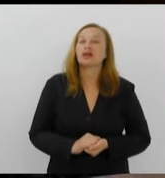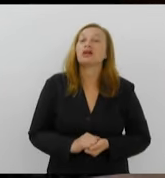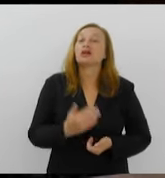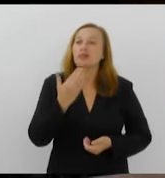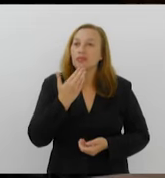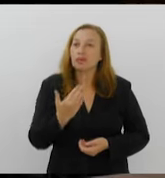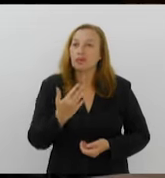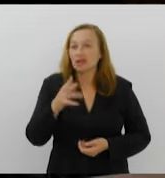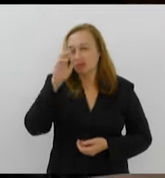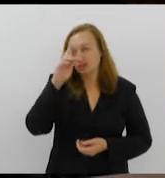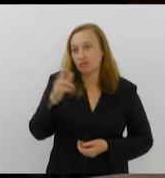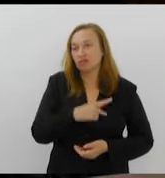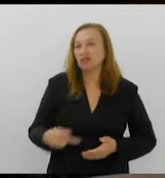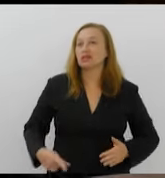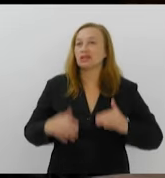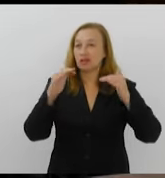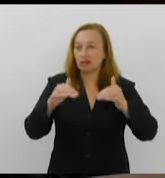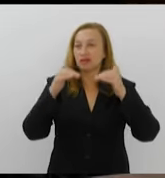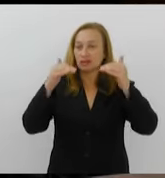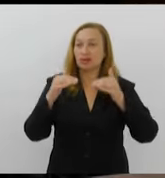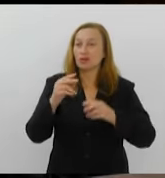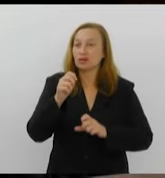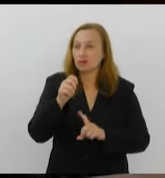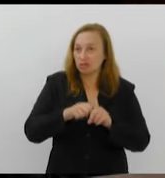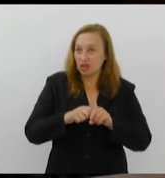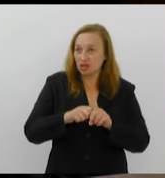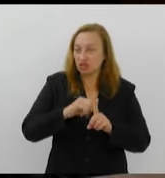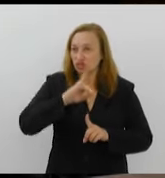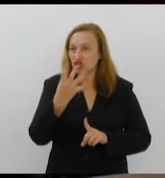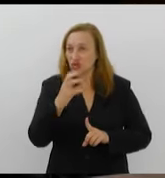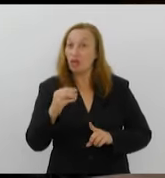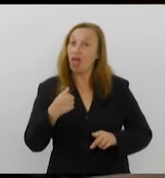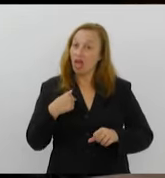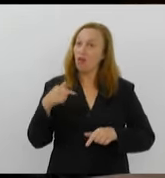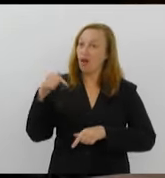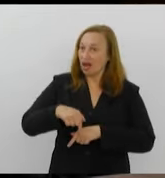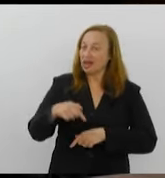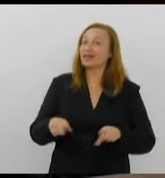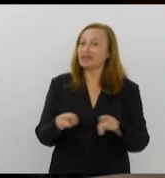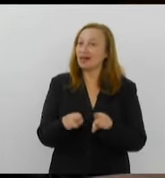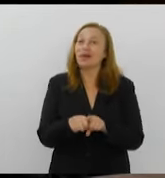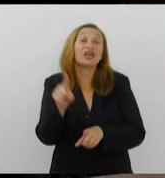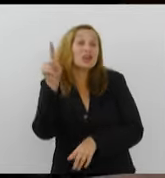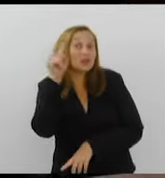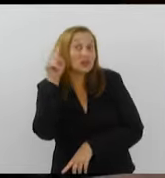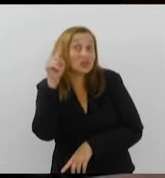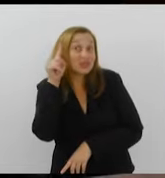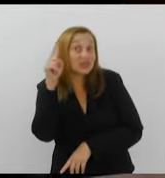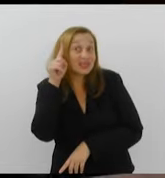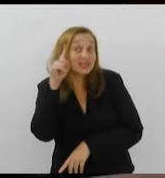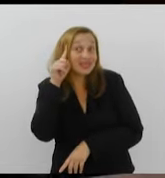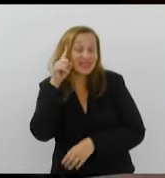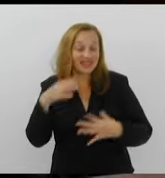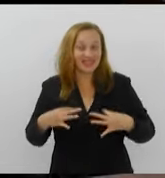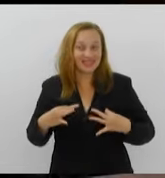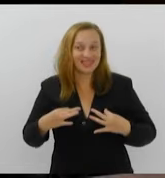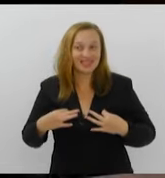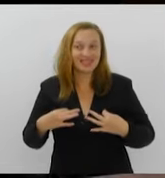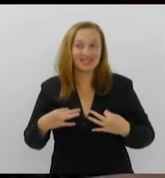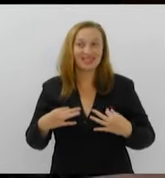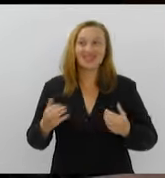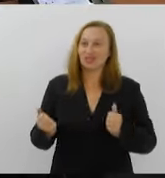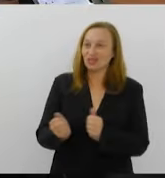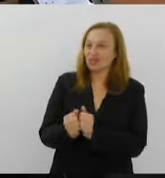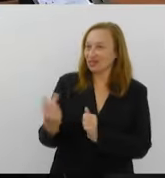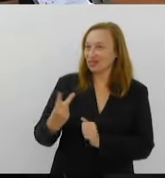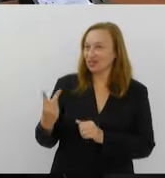Vossa Excelência que, no mês de julho, eu também estou aqui de plantão todos os dias à sua disposição. A gente já